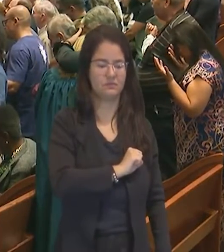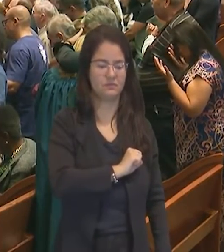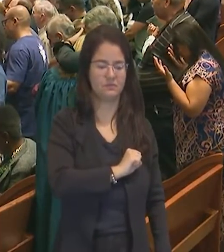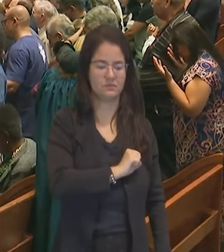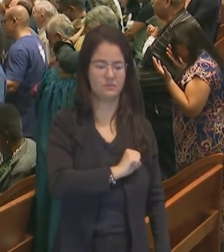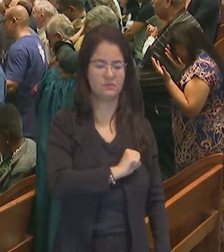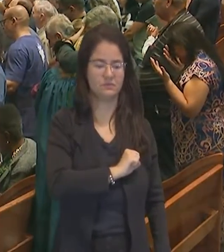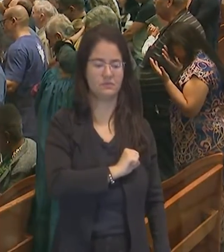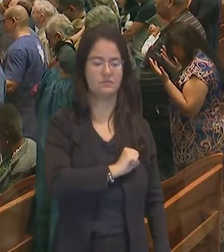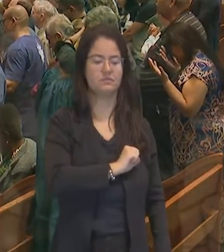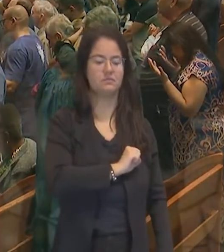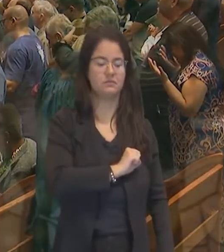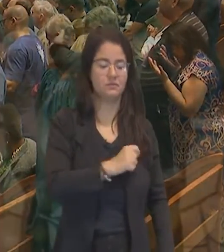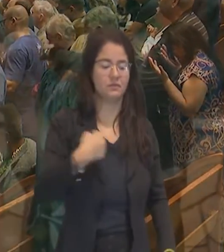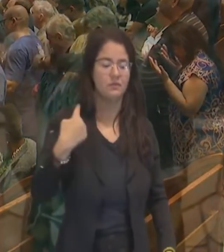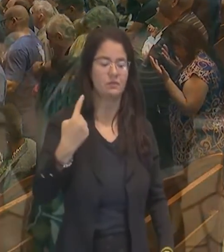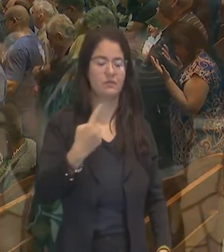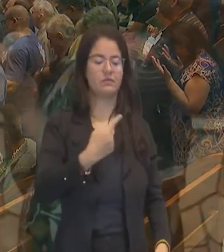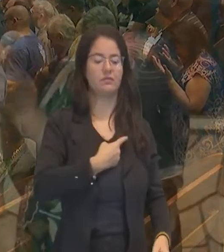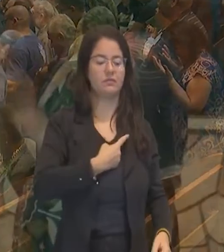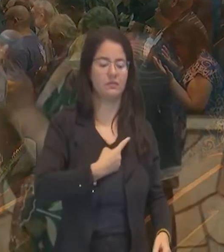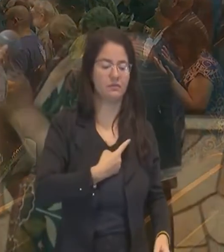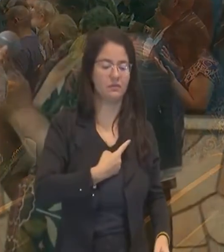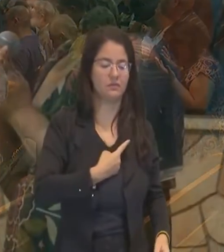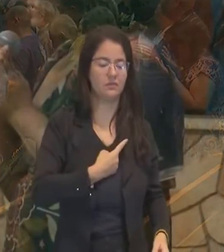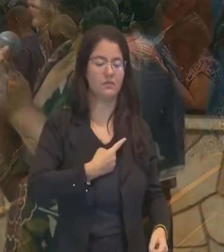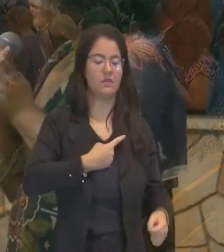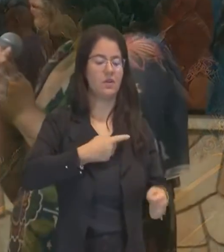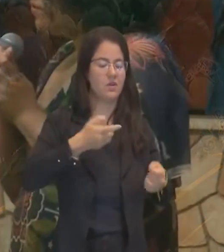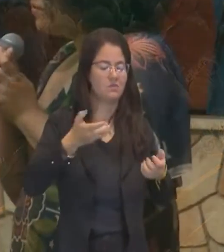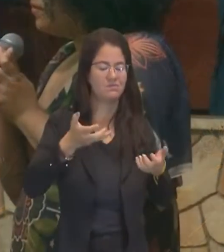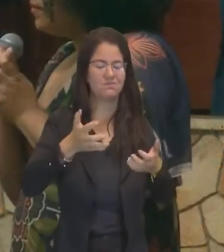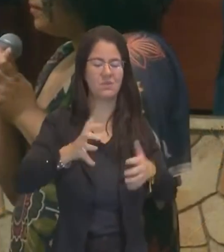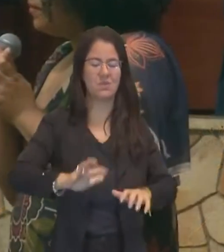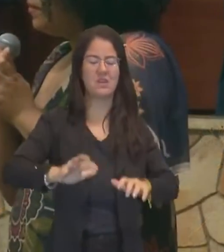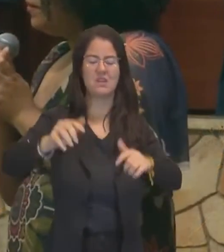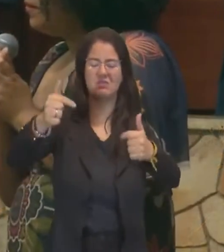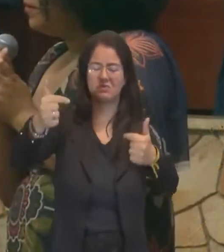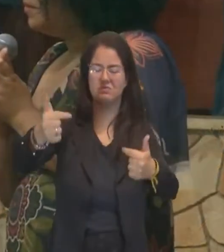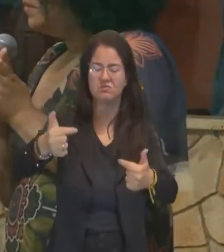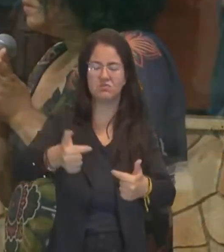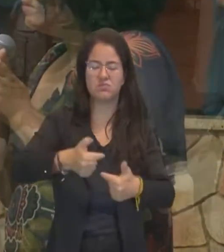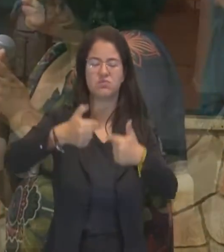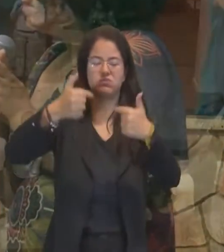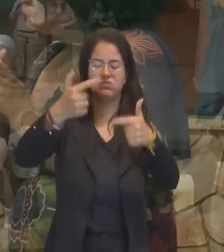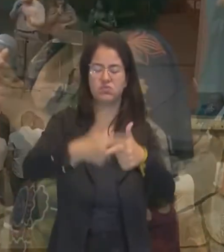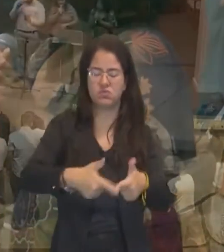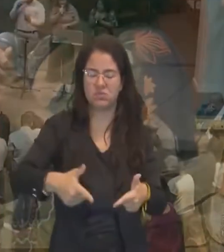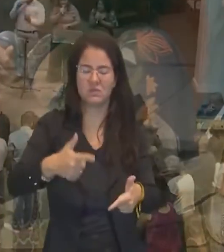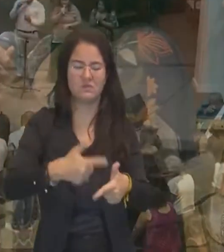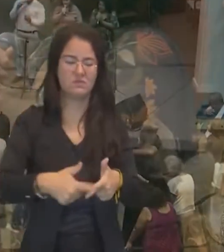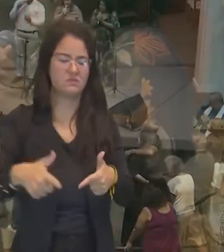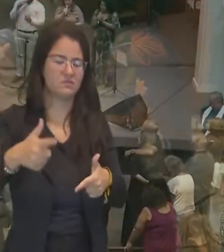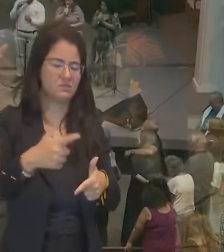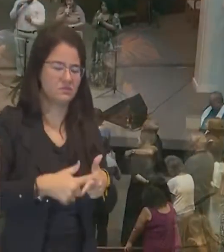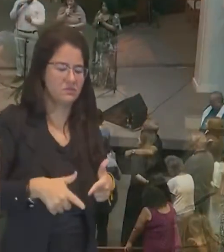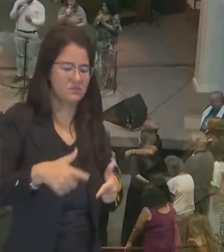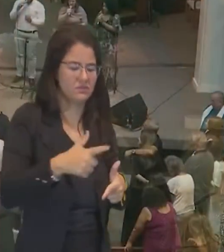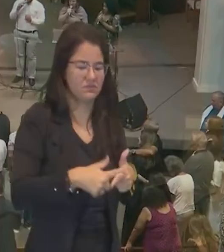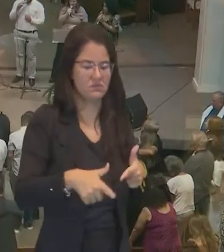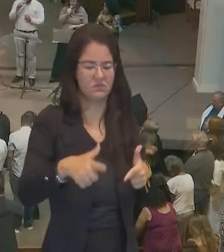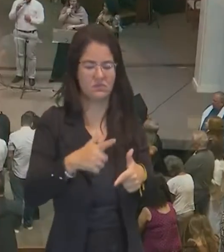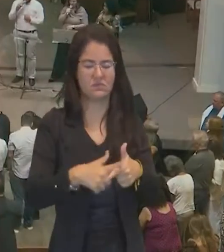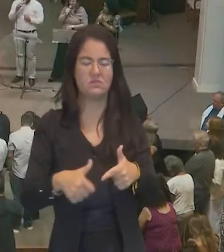sentindo, o Pai sabe o que você está necessitando, e o Pai vai agir na sua vida. O mover sobrenatural